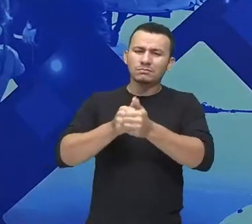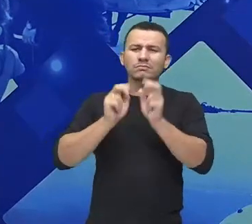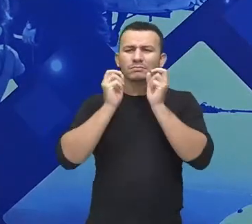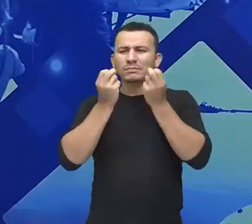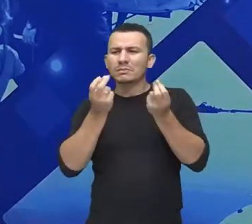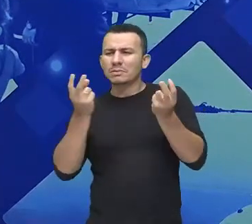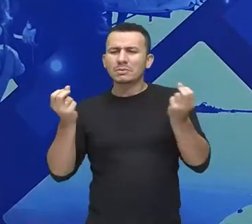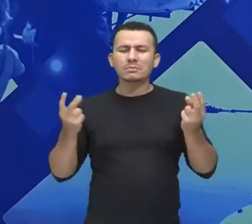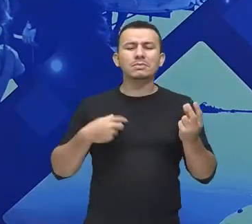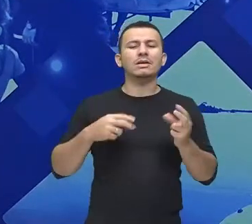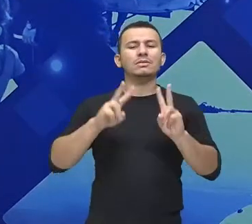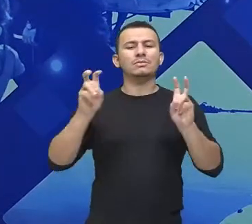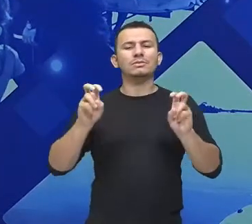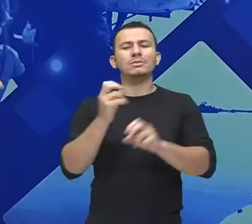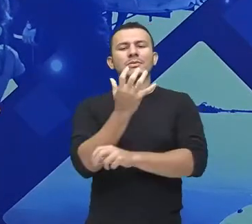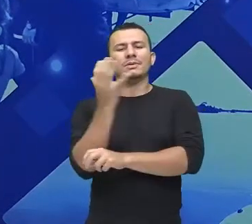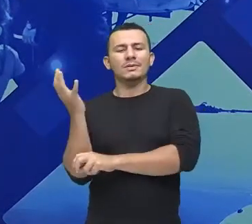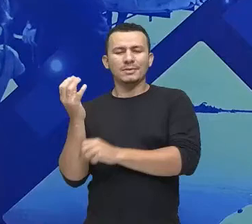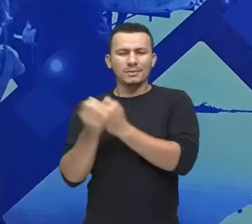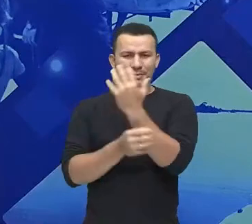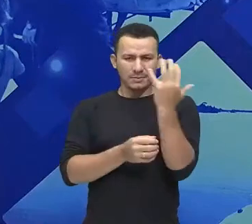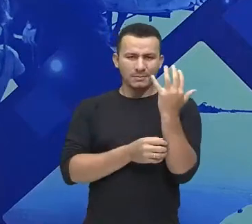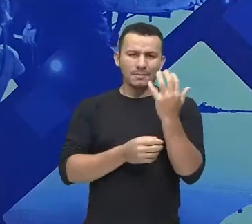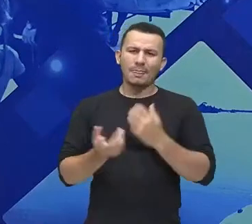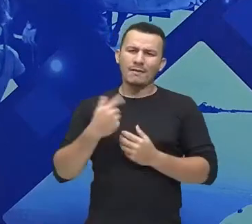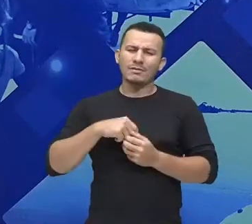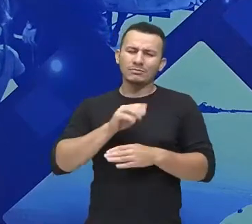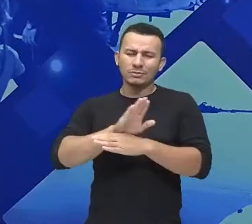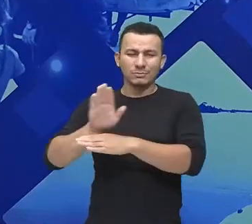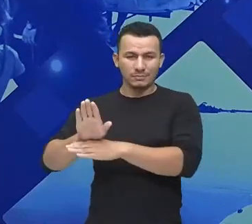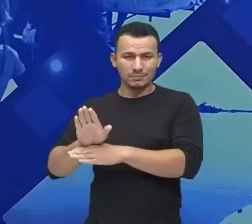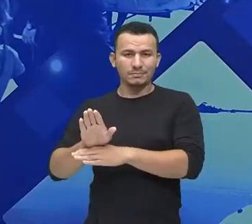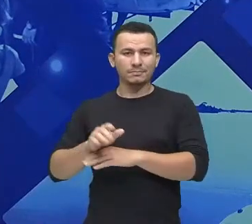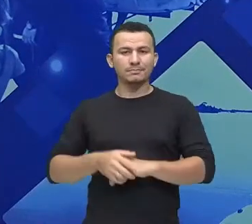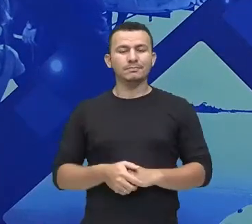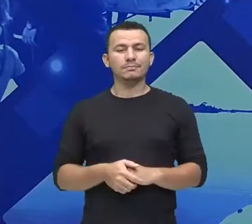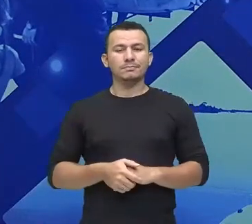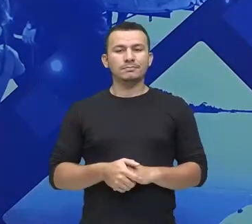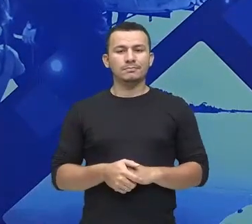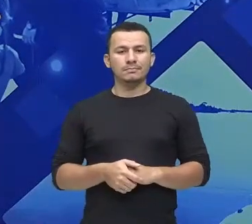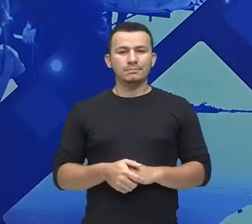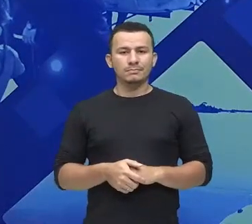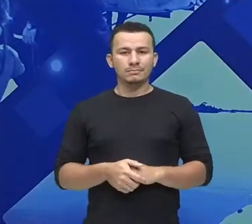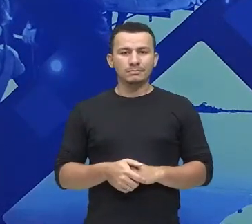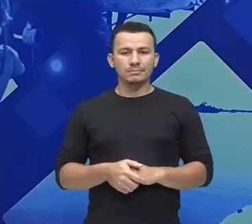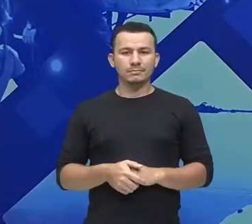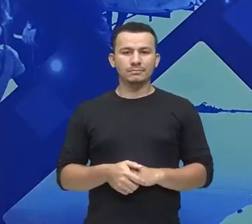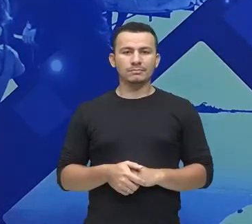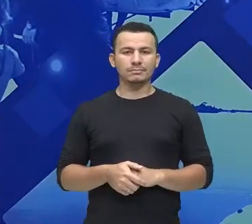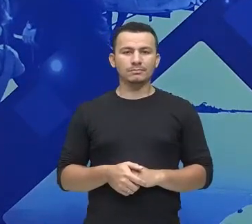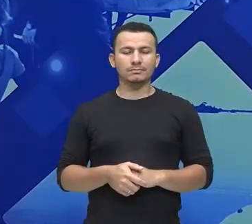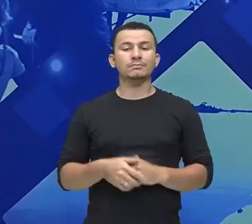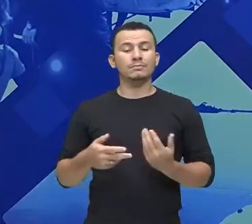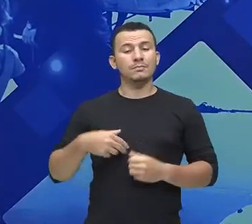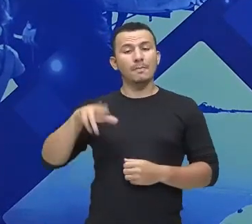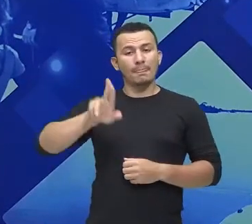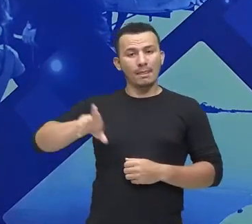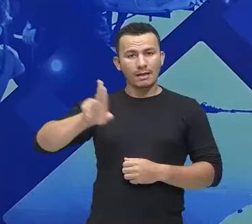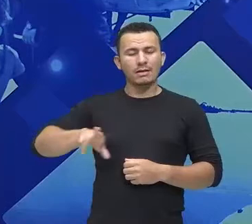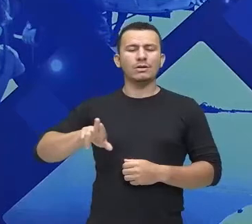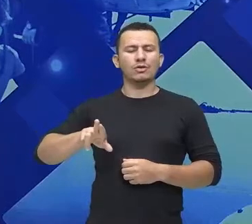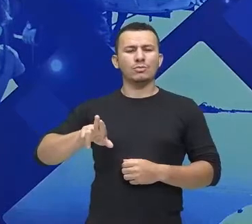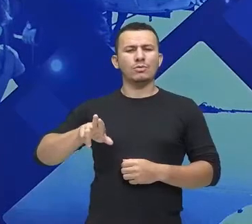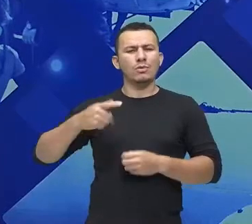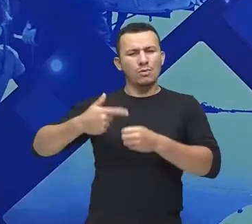fiquem atentos às questões ambientais, vamos fazer a nossa parte. Falando de utilização de